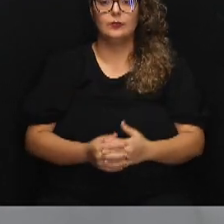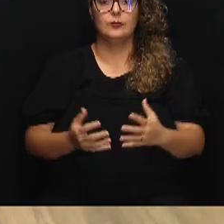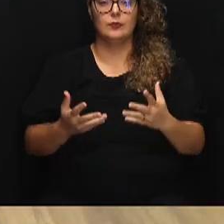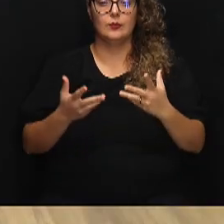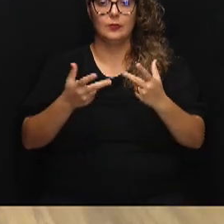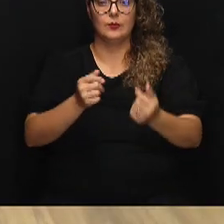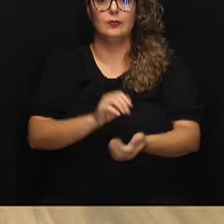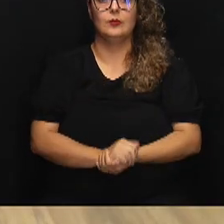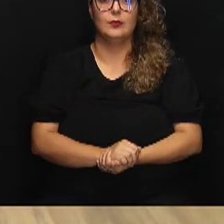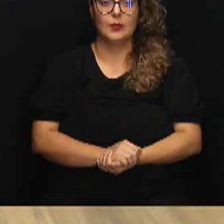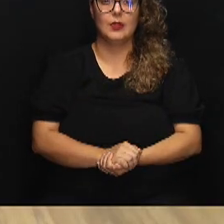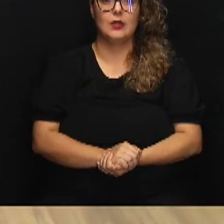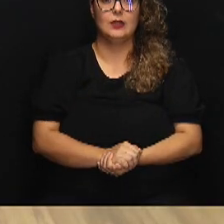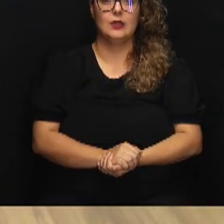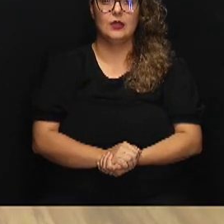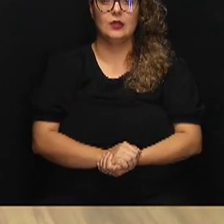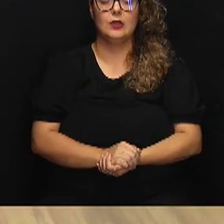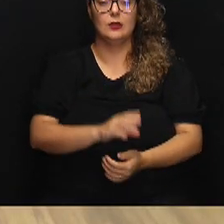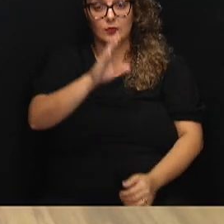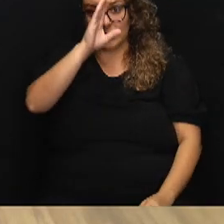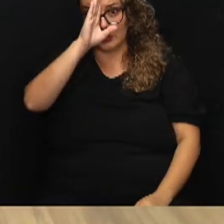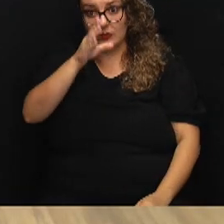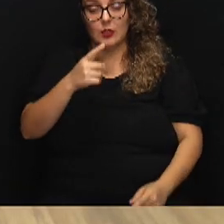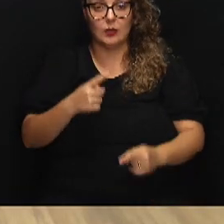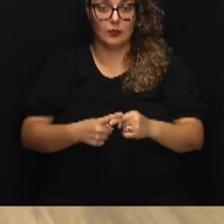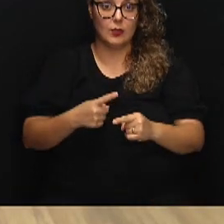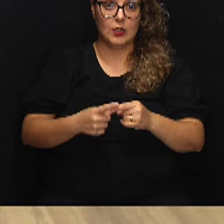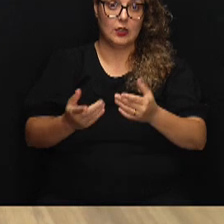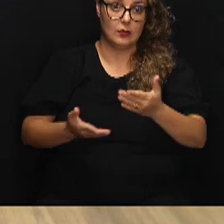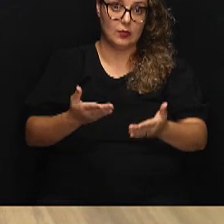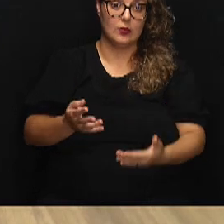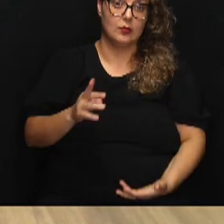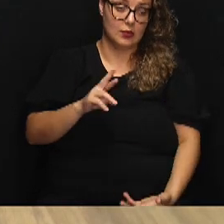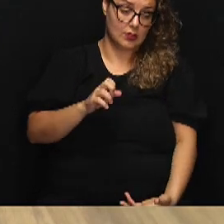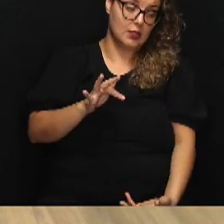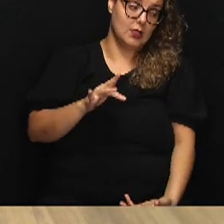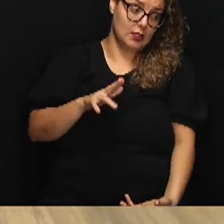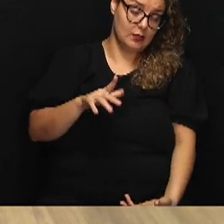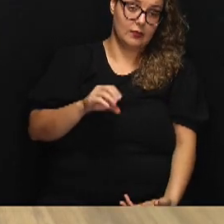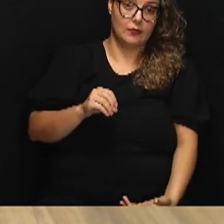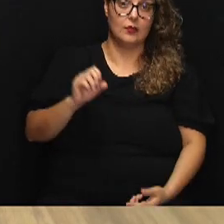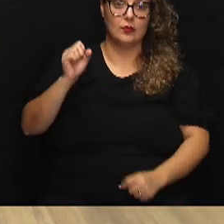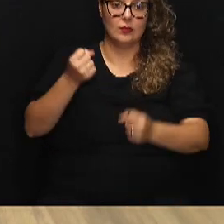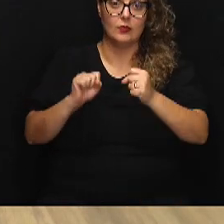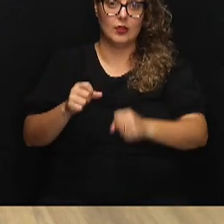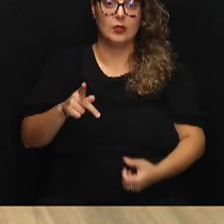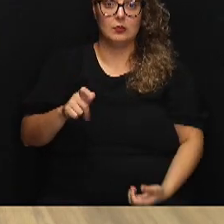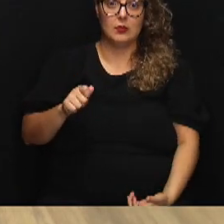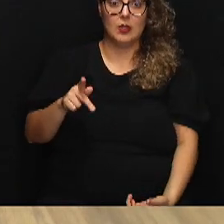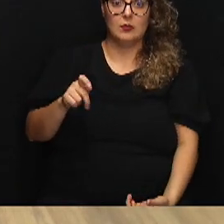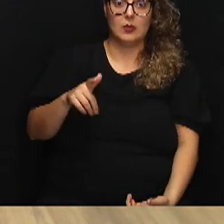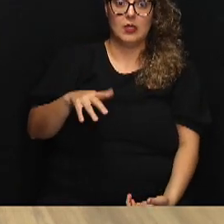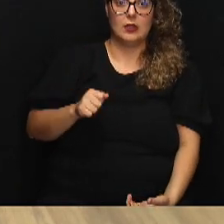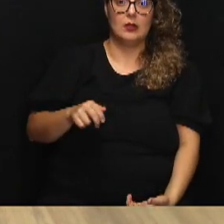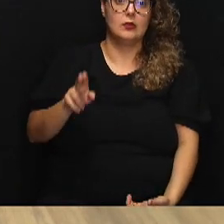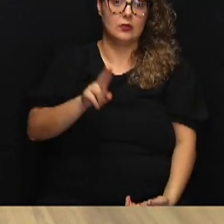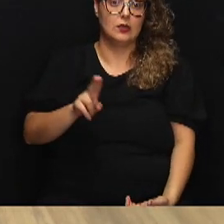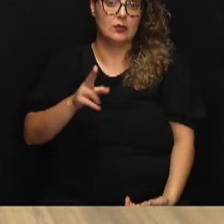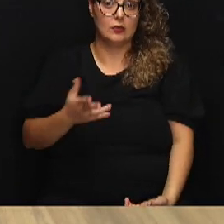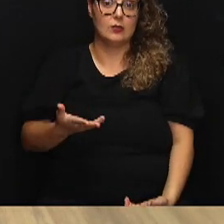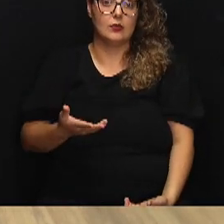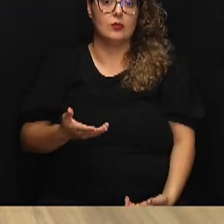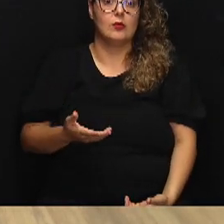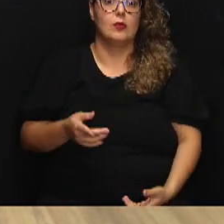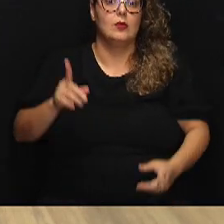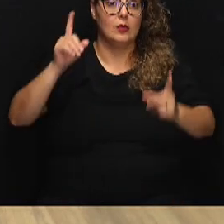Maravilhoso, Stanislav, e principalmente porque se tratava de um refúgio, né, da indústria de papelão que está sendo utilizada, um desafio